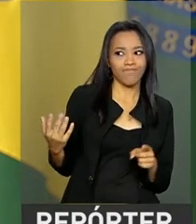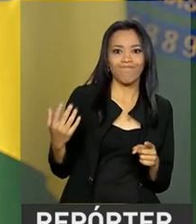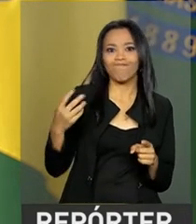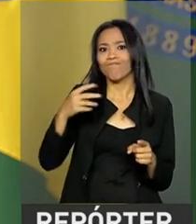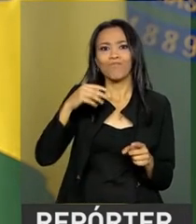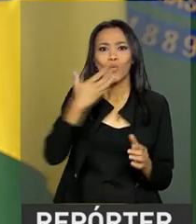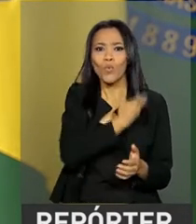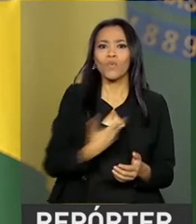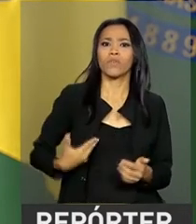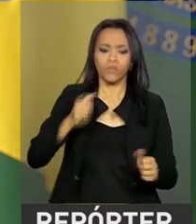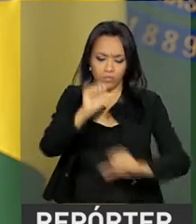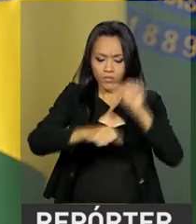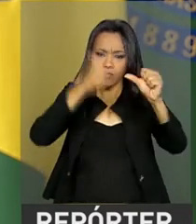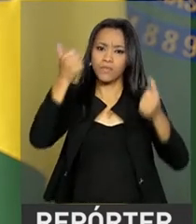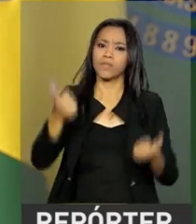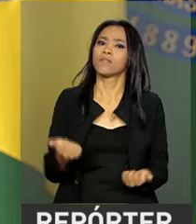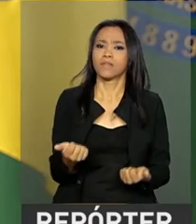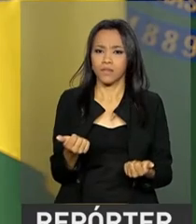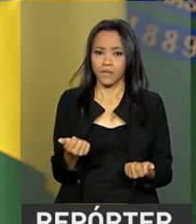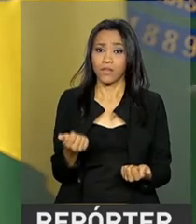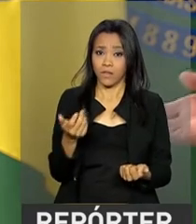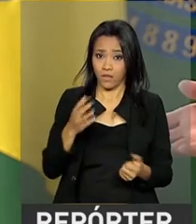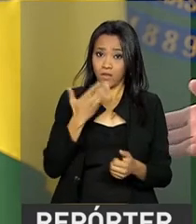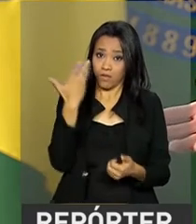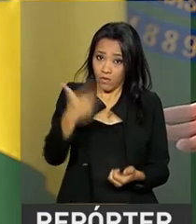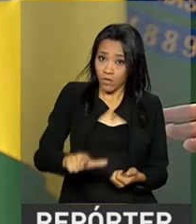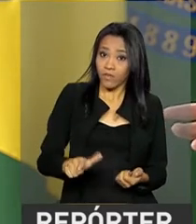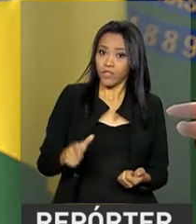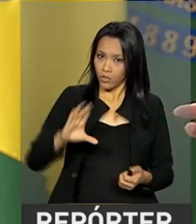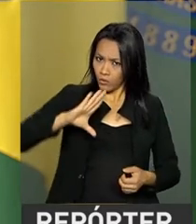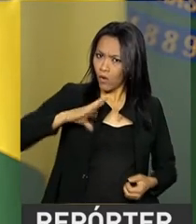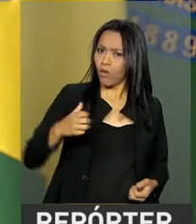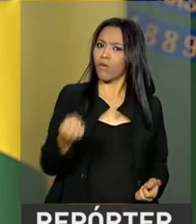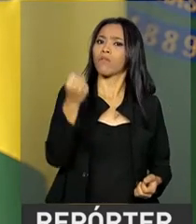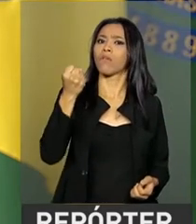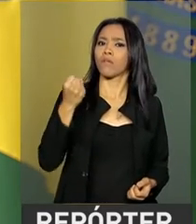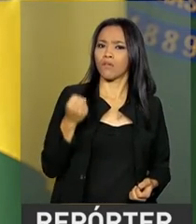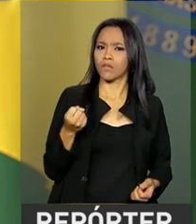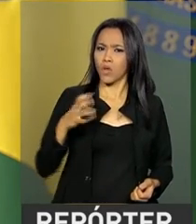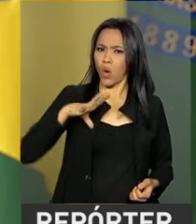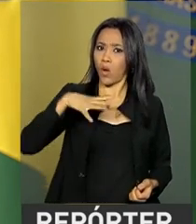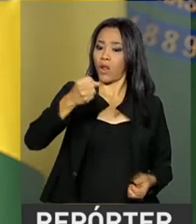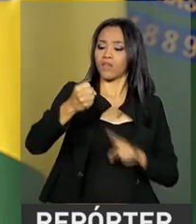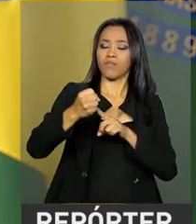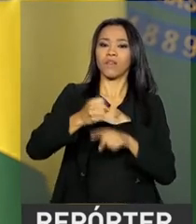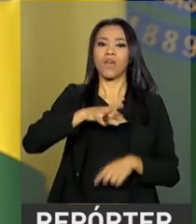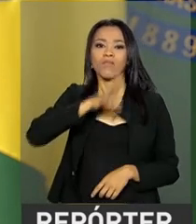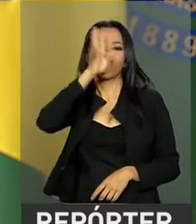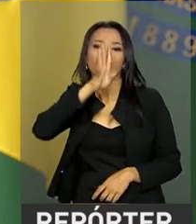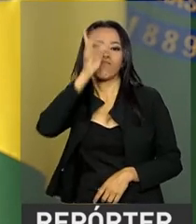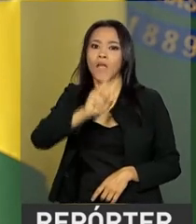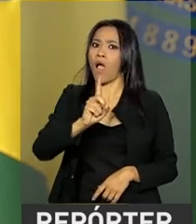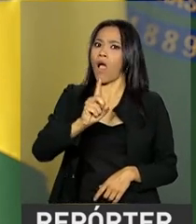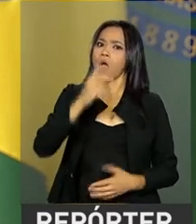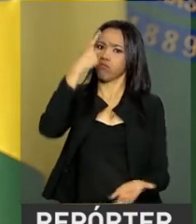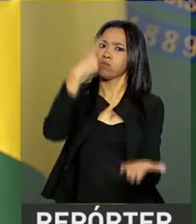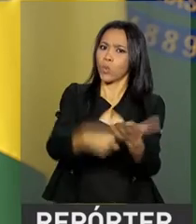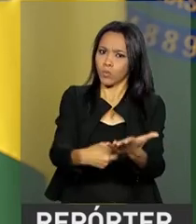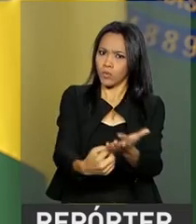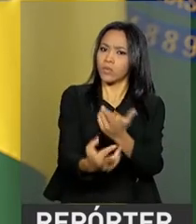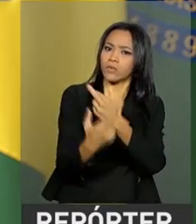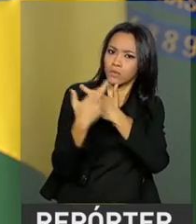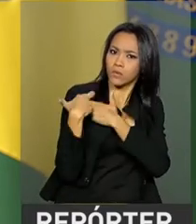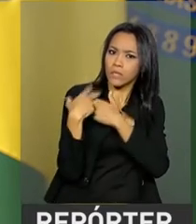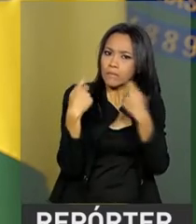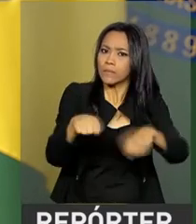governo de reforma. E um governo, volto a dizer, de ousadias, mas ousadias responsáveis, ousadias necessárias